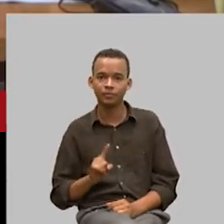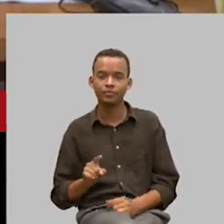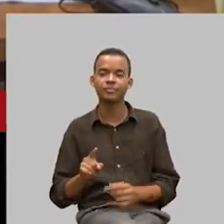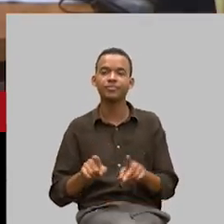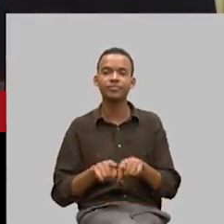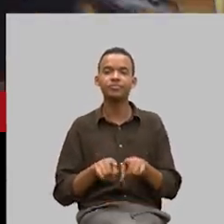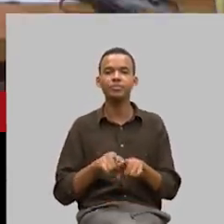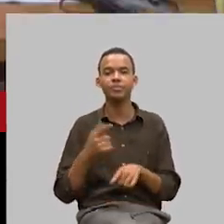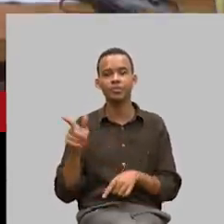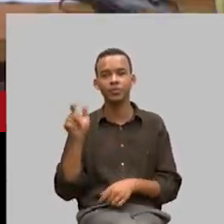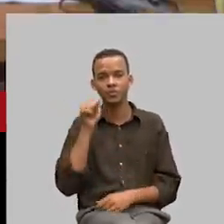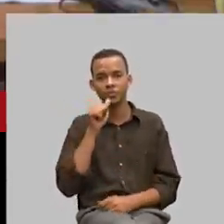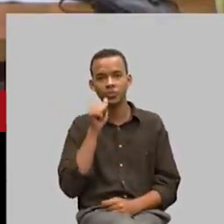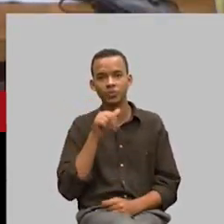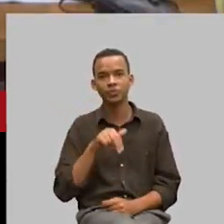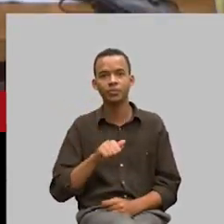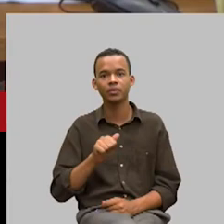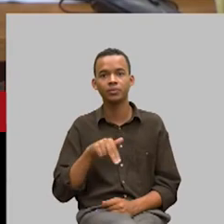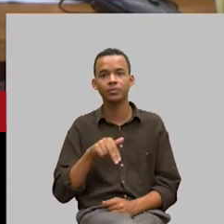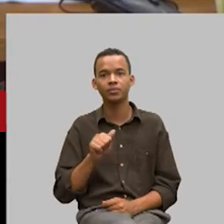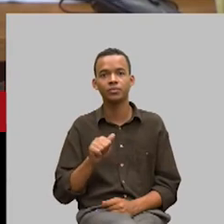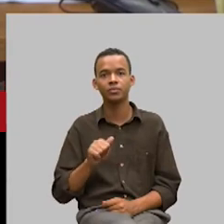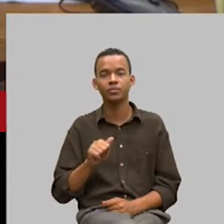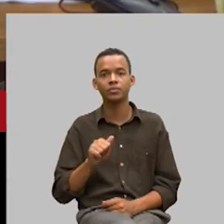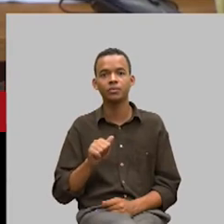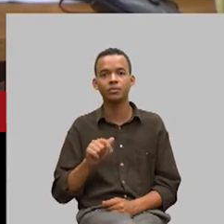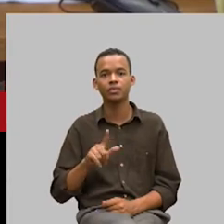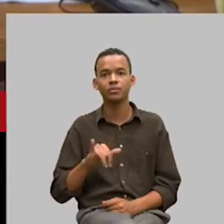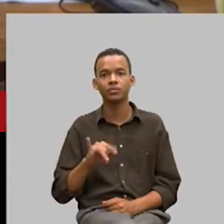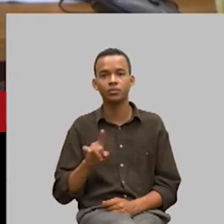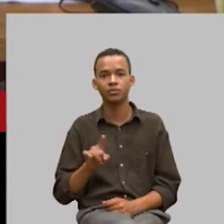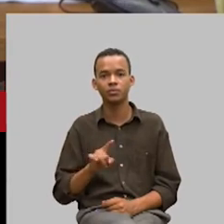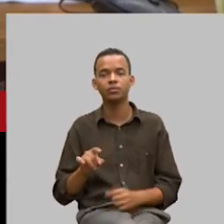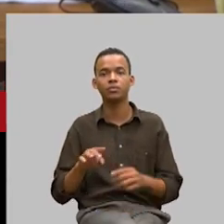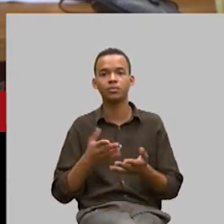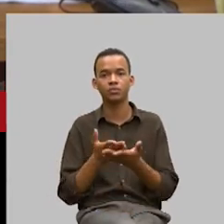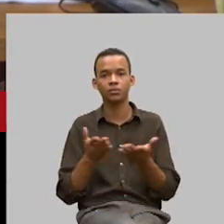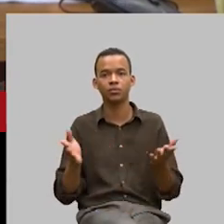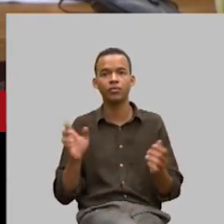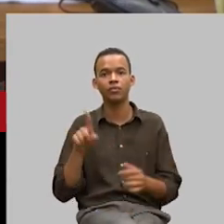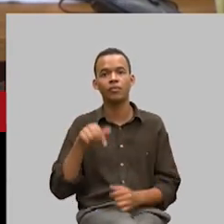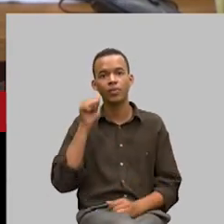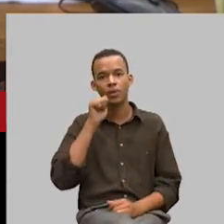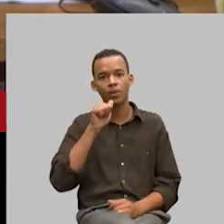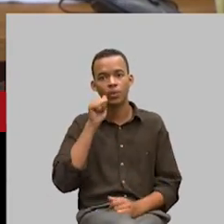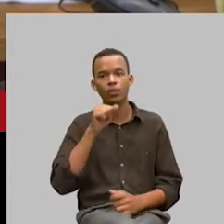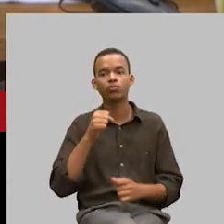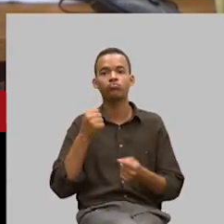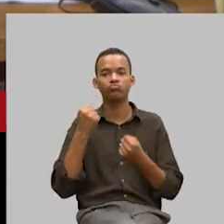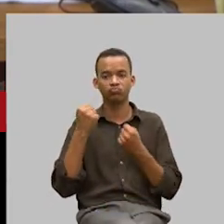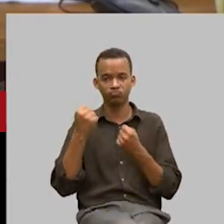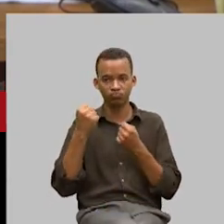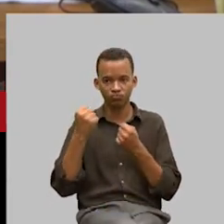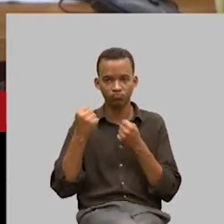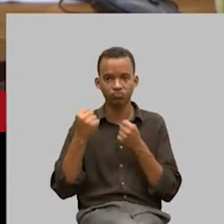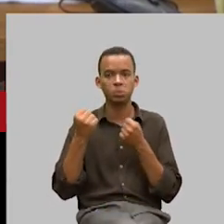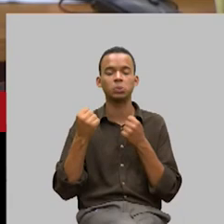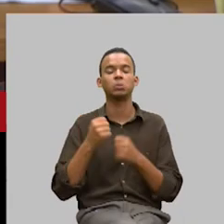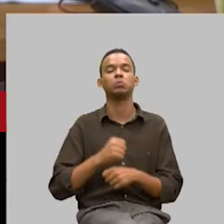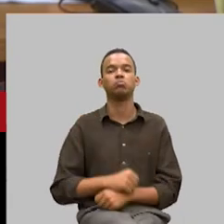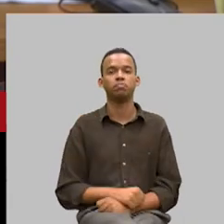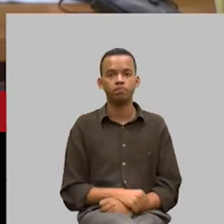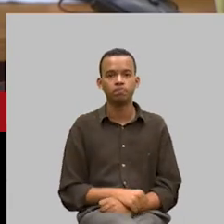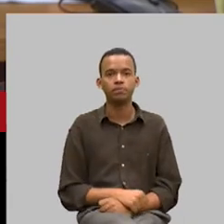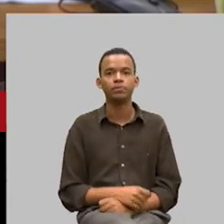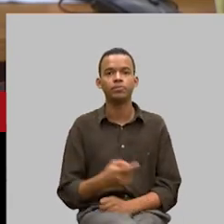então queria cumprimentar todos na forma dessas duas mulheres que são Poderosas e fortes também né e vou